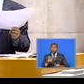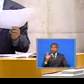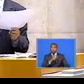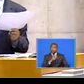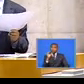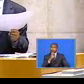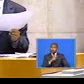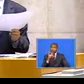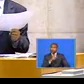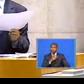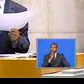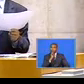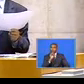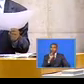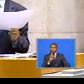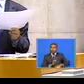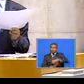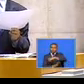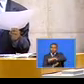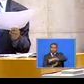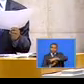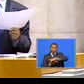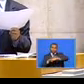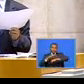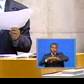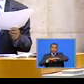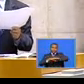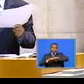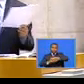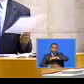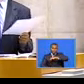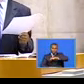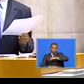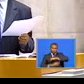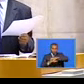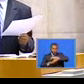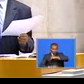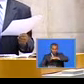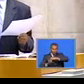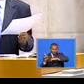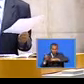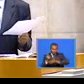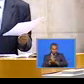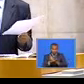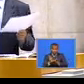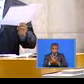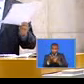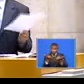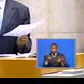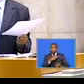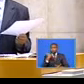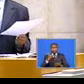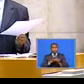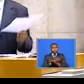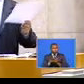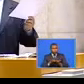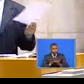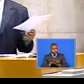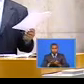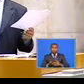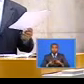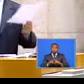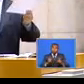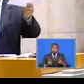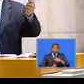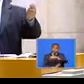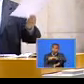depois que cai, por exemplo, a Ponte dos Remédios, caiu. Por sorte não morreu ninguém, não feriu ninguém, mas caiu.